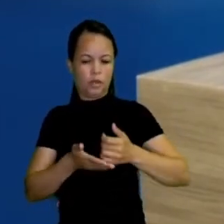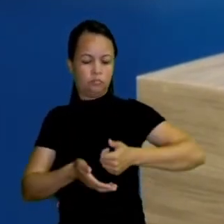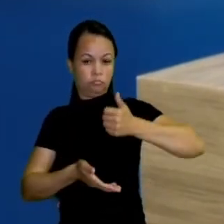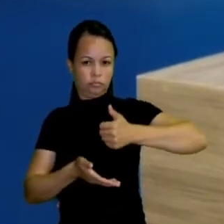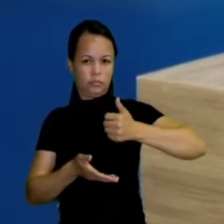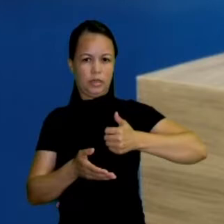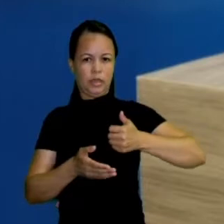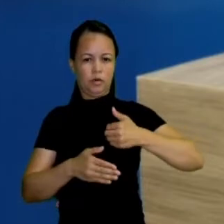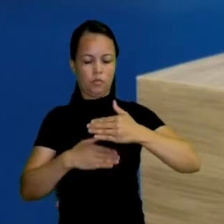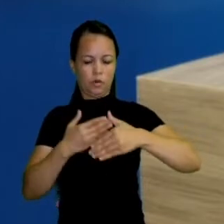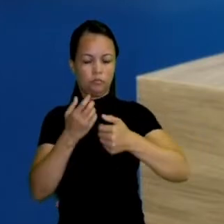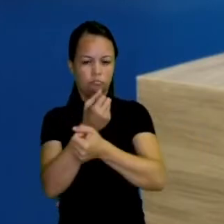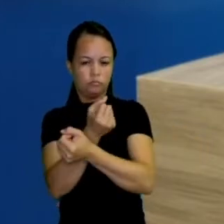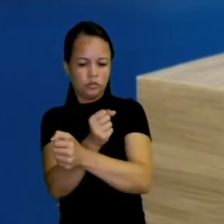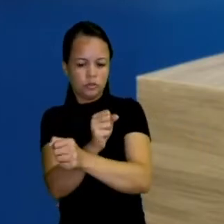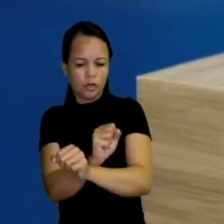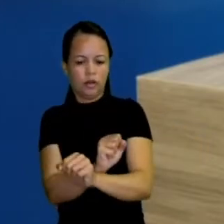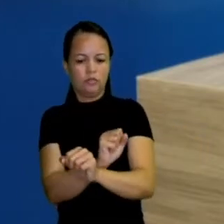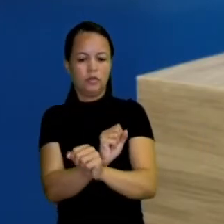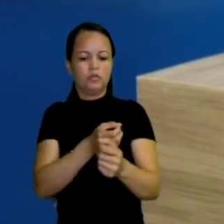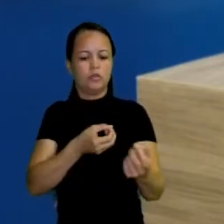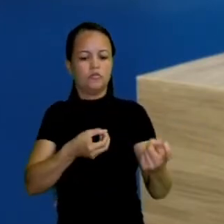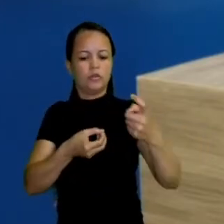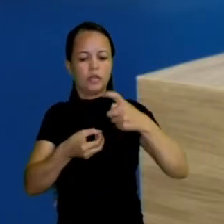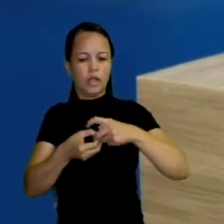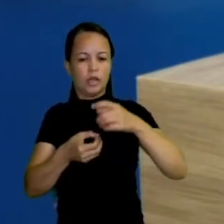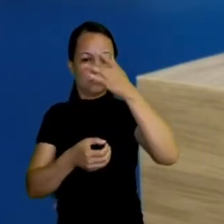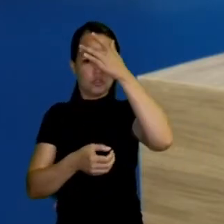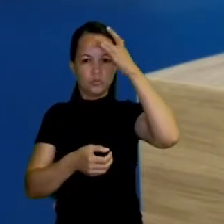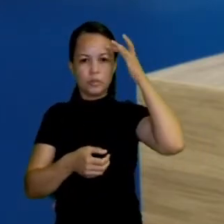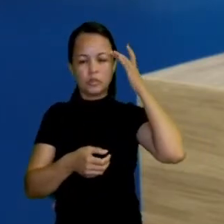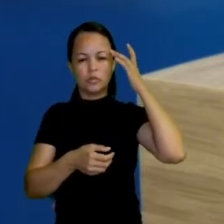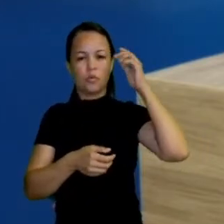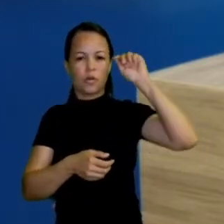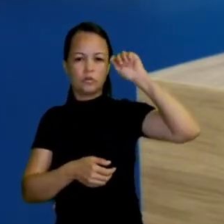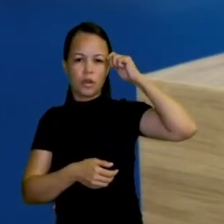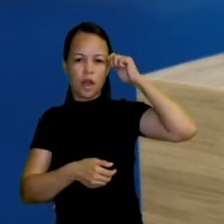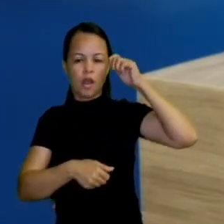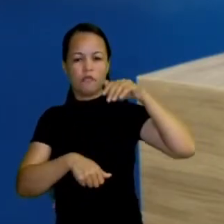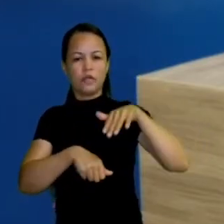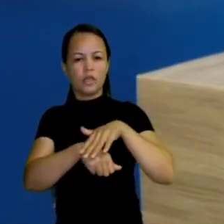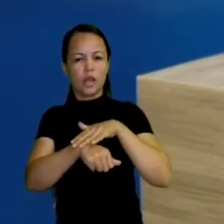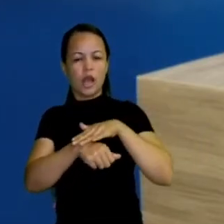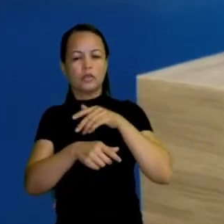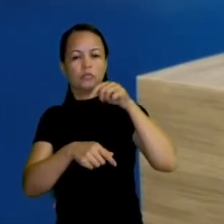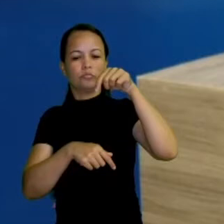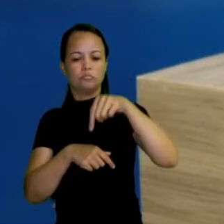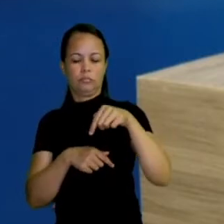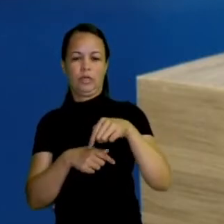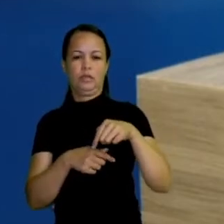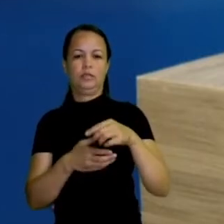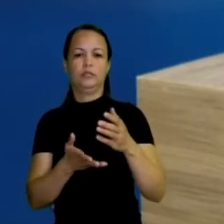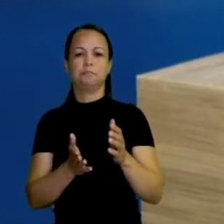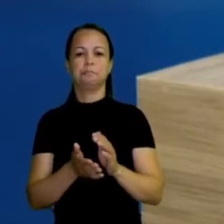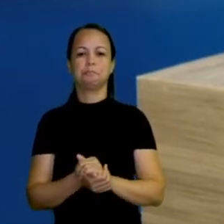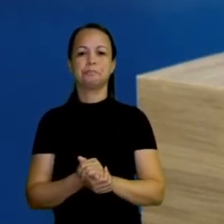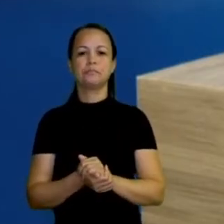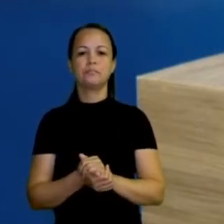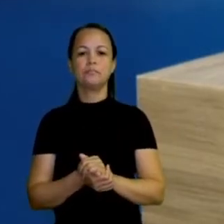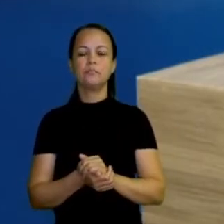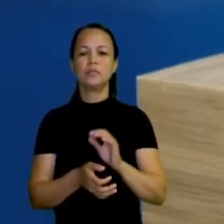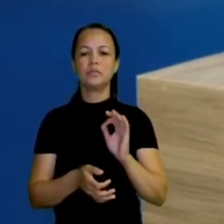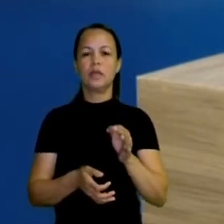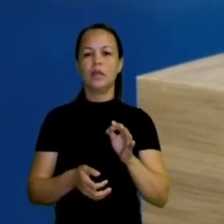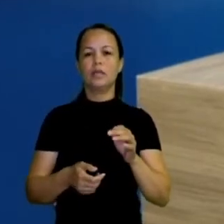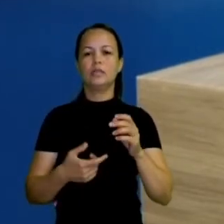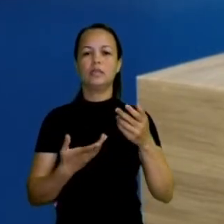escravidão, vieram os povos africanos, de diversas partes do continente africano, tá certo? O continente africano